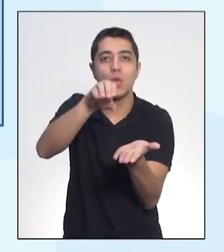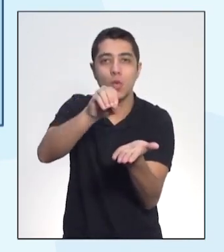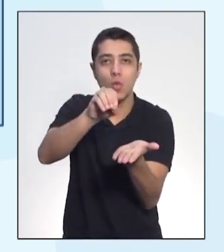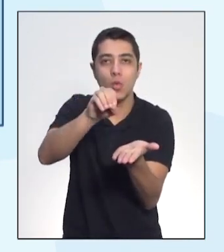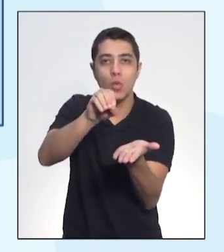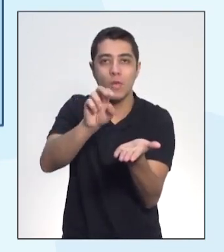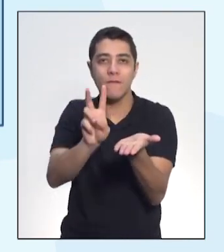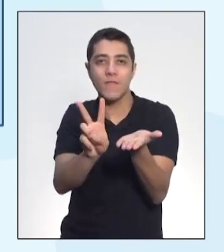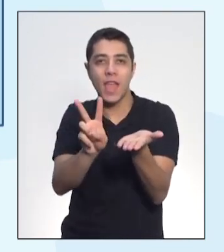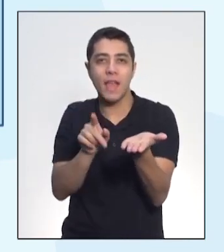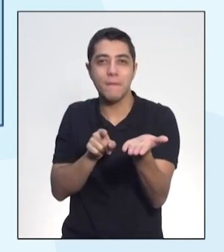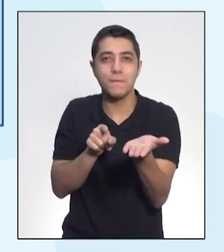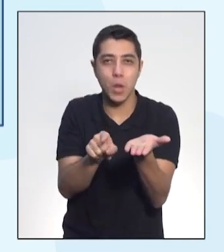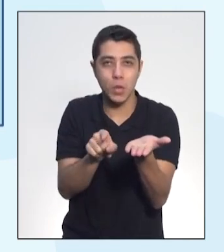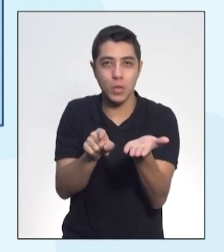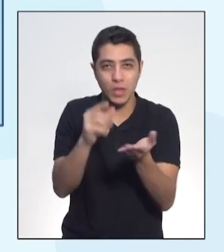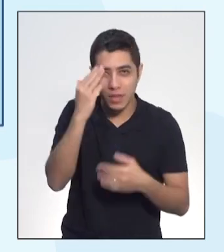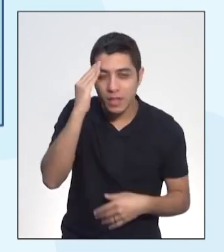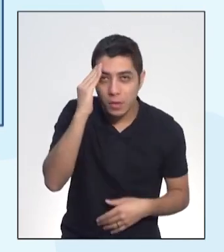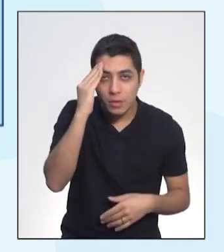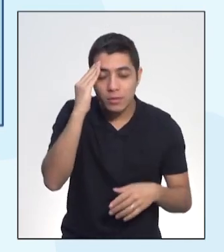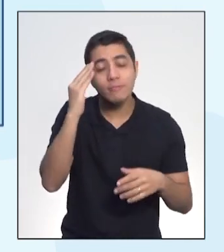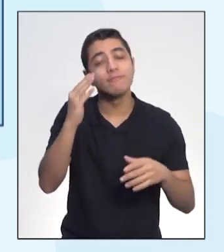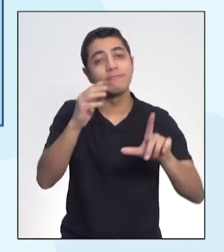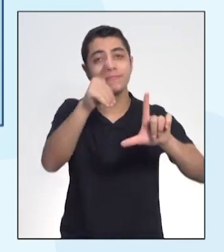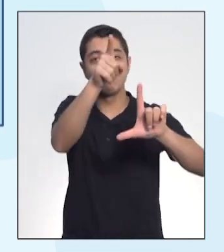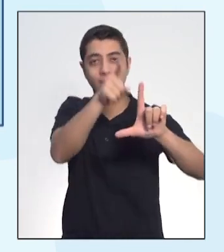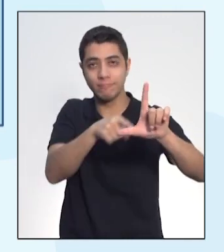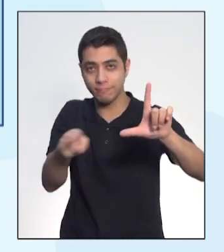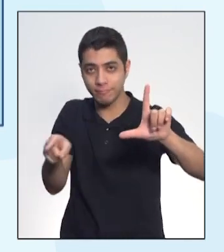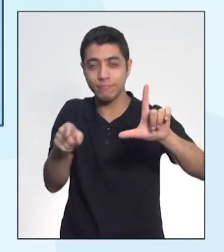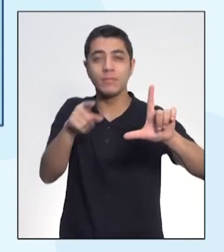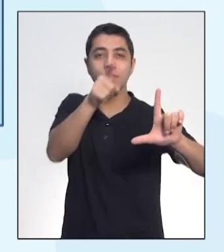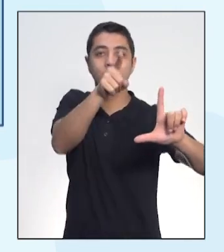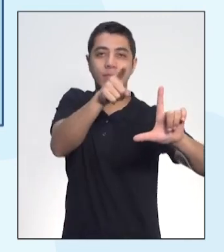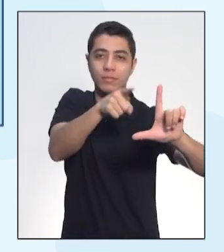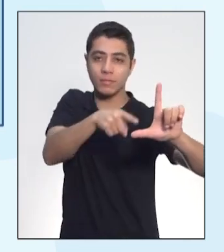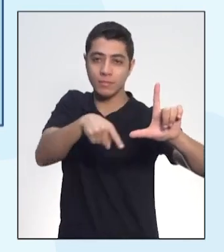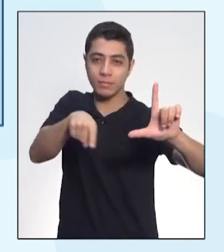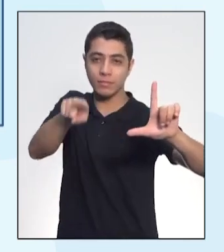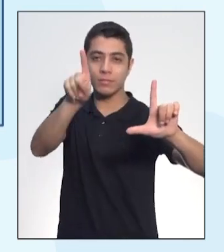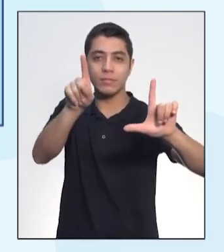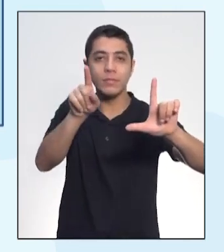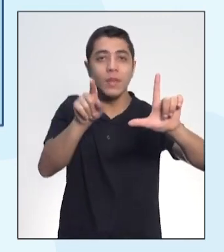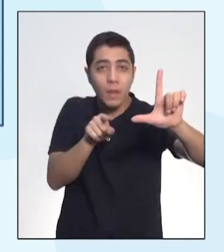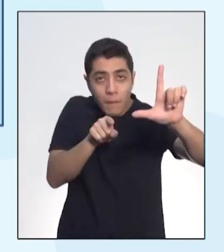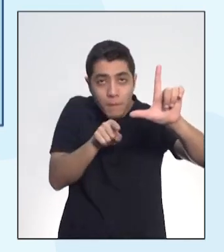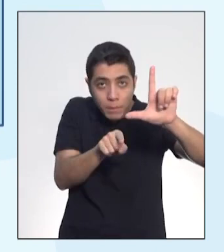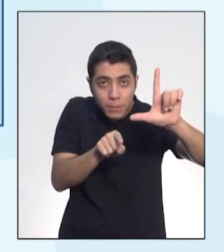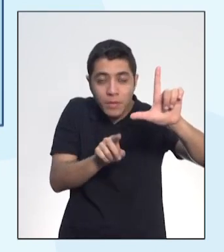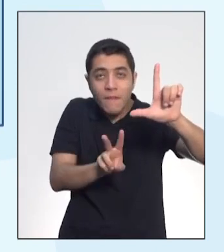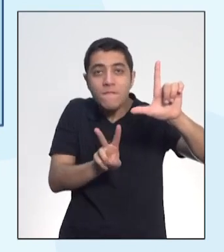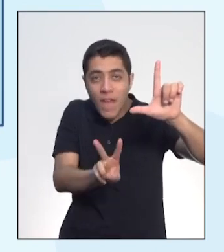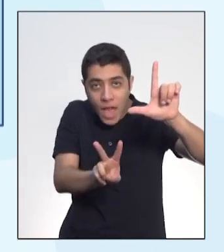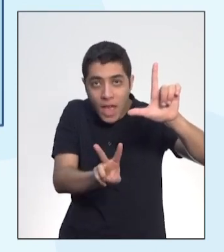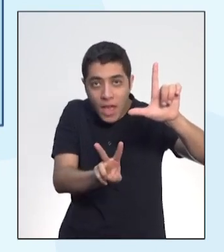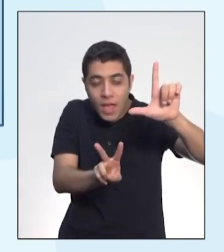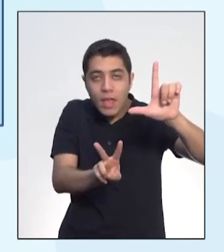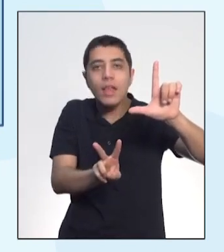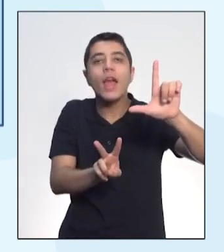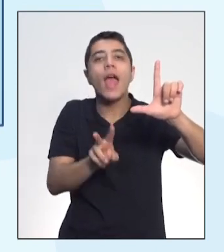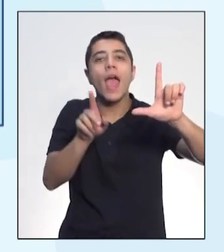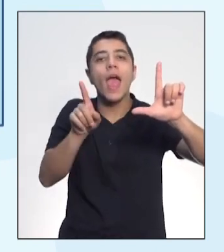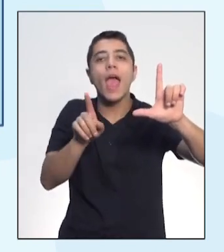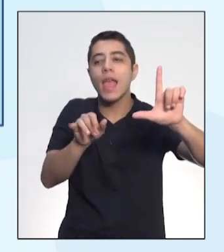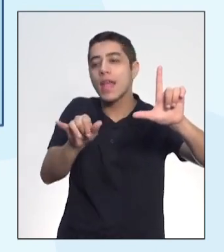Então, a gente chama que esse valor lá embaixo é o ponto de mínimo. Então, esse ponto tem coordenada x e coordenada y, mas é o